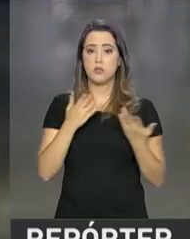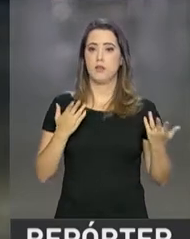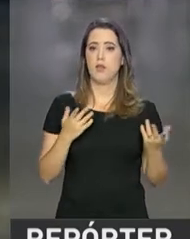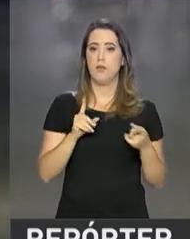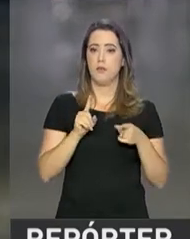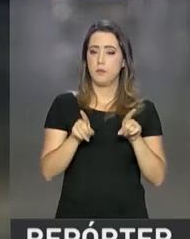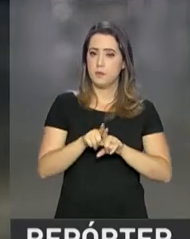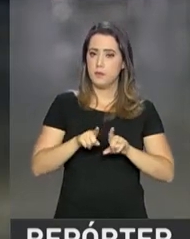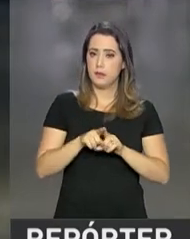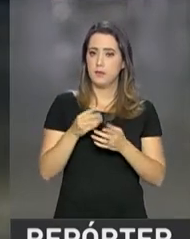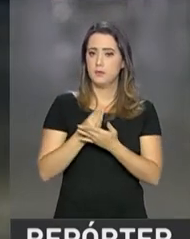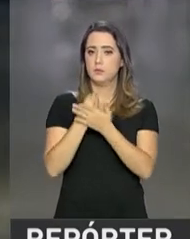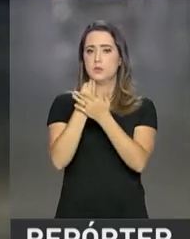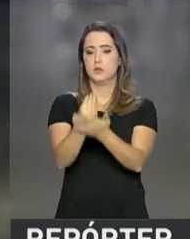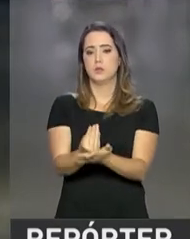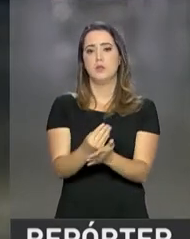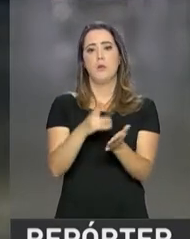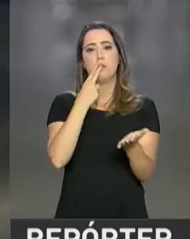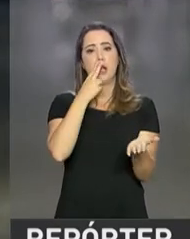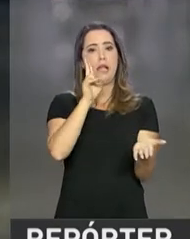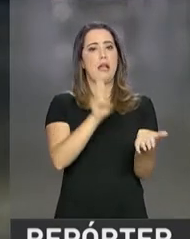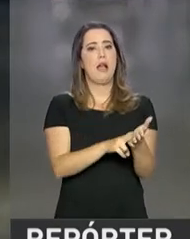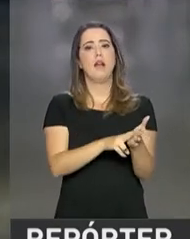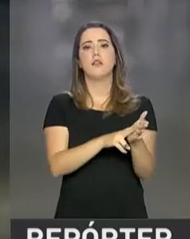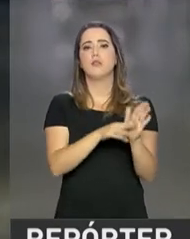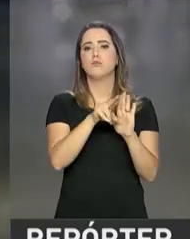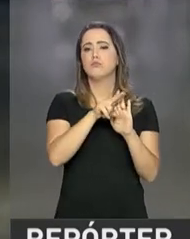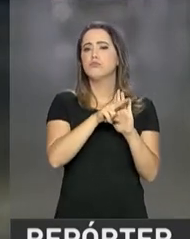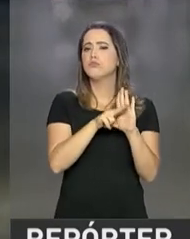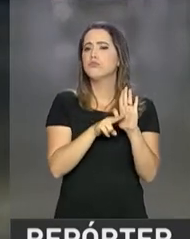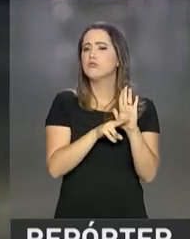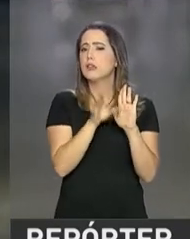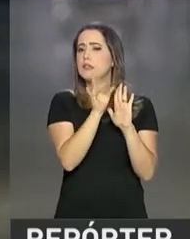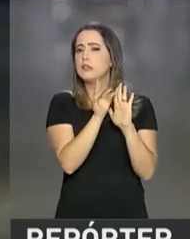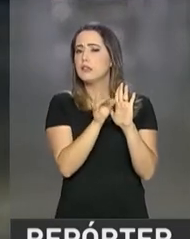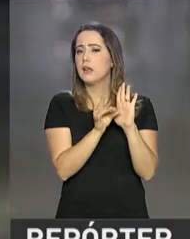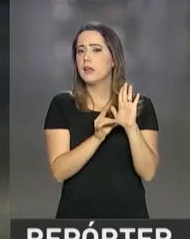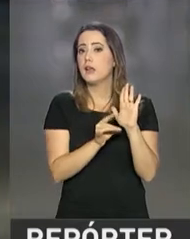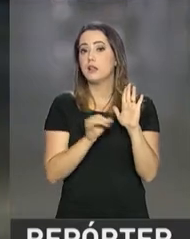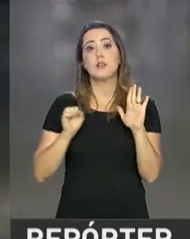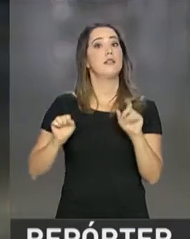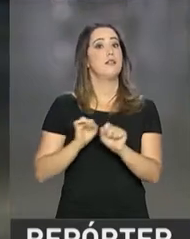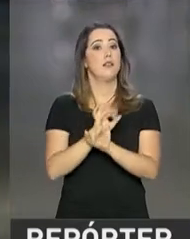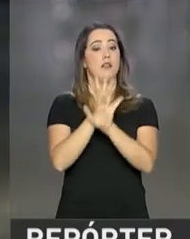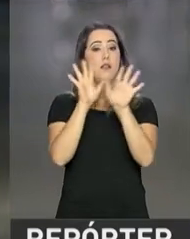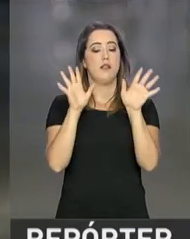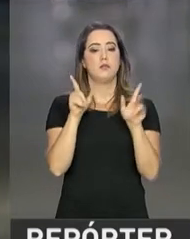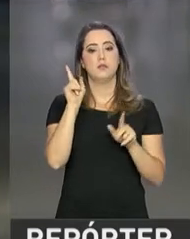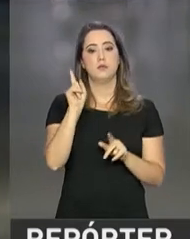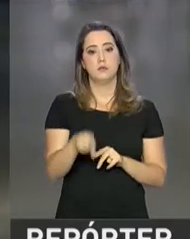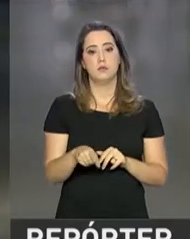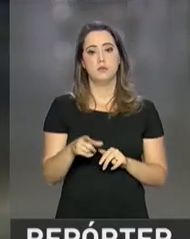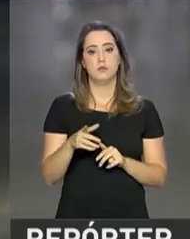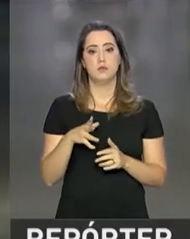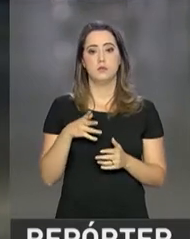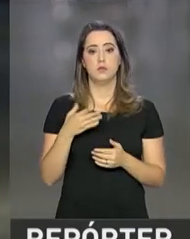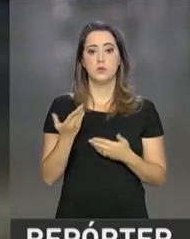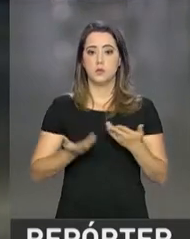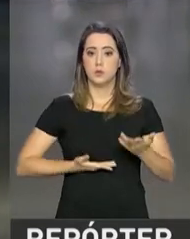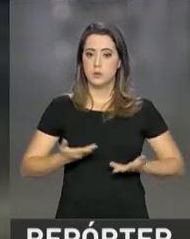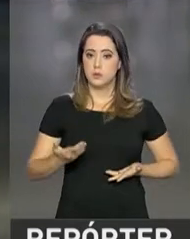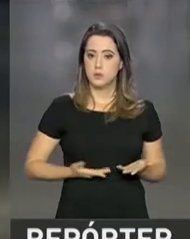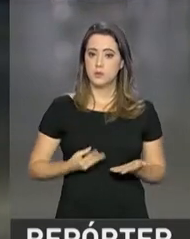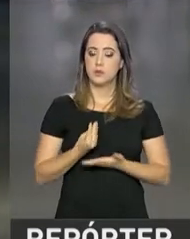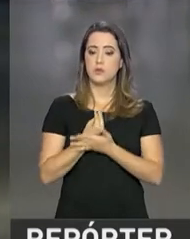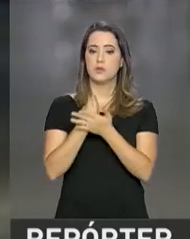disponibilizar uma carta de serviço ao usuário com informações claras a respeito do serviço prestado